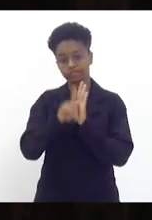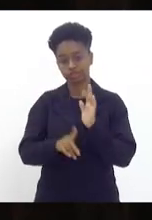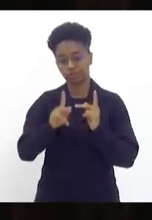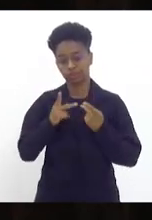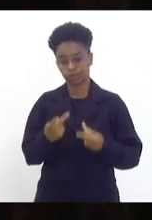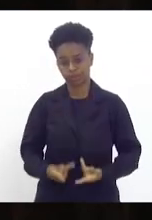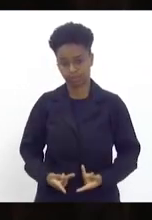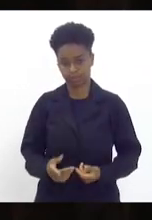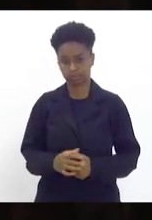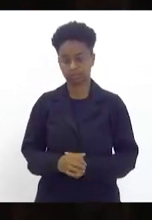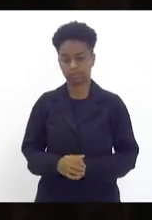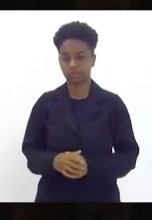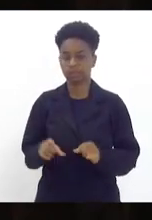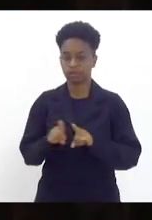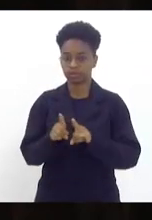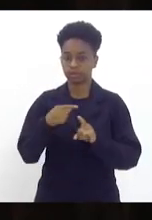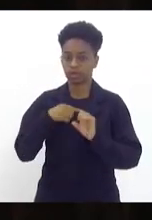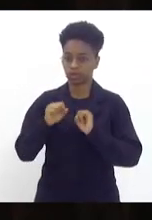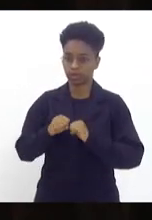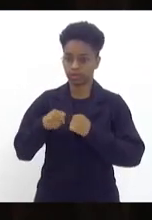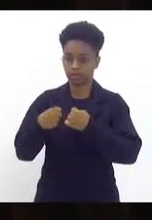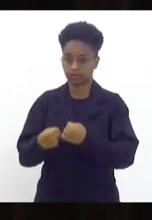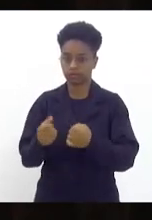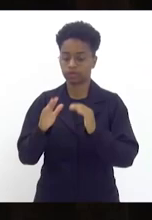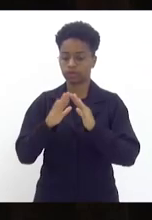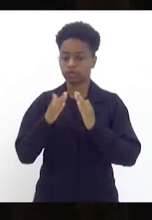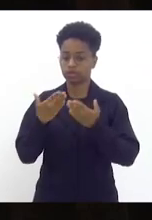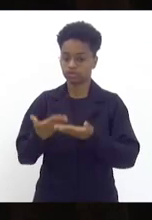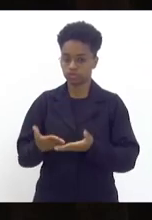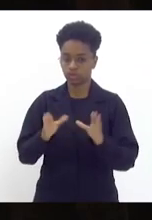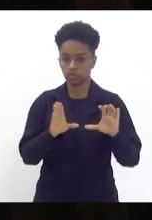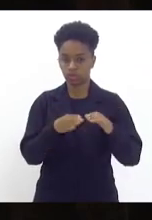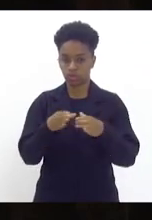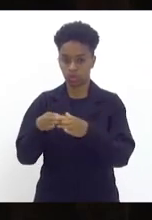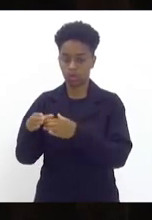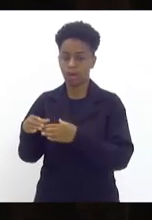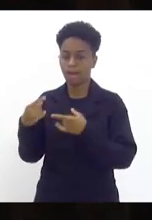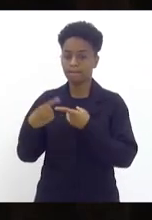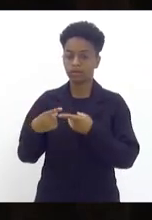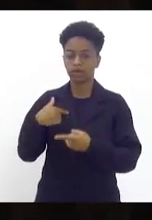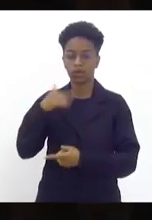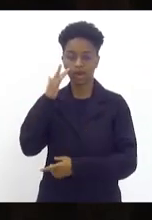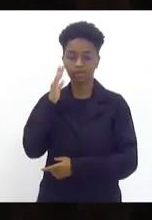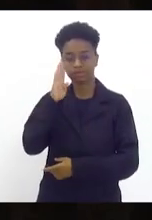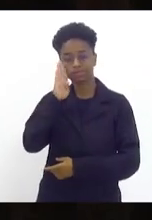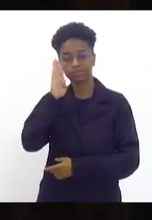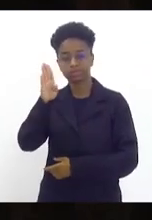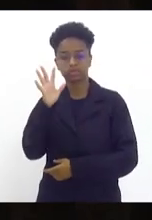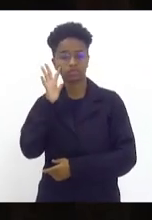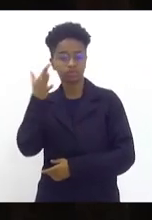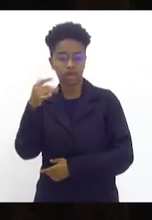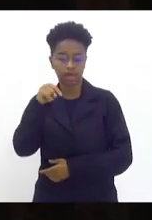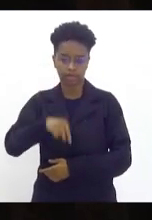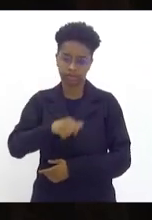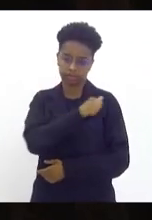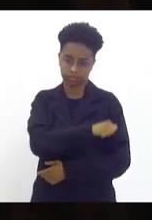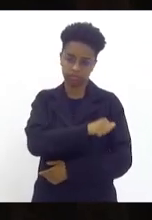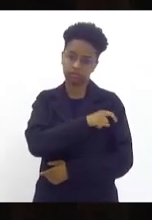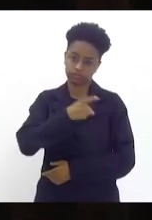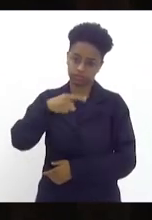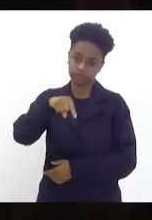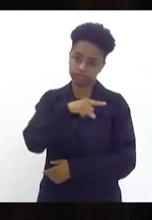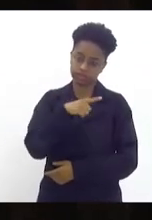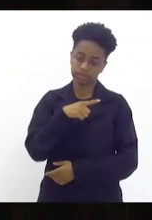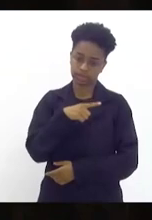humano. Como eu defendi as escolas comunitárias, que eu acho a maior solução que pode ter aqui no Rio de Janeiro, vocês têm.